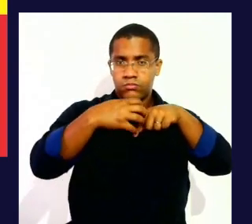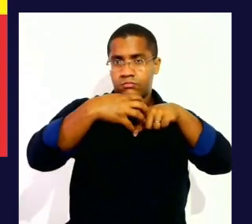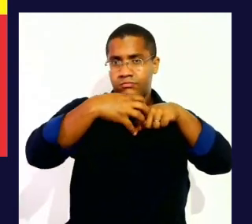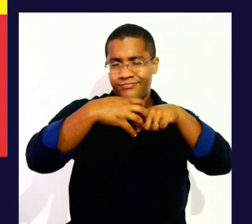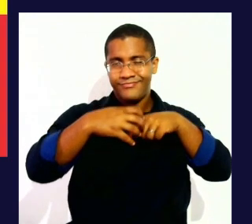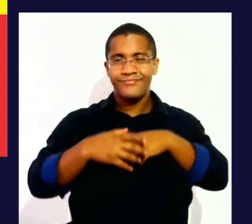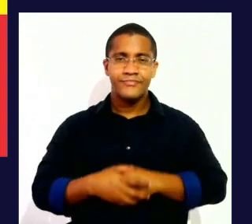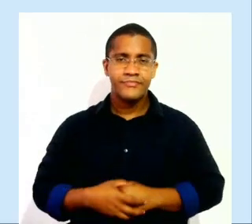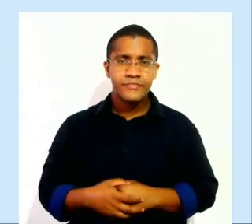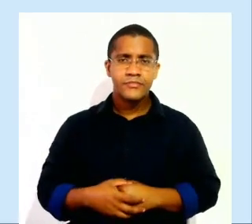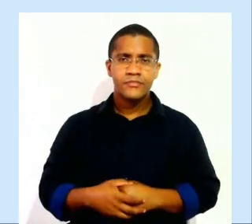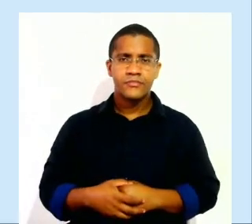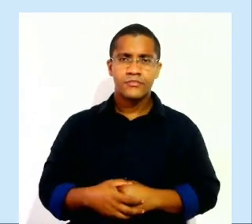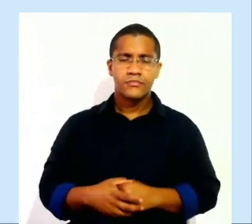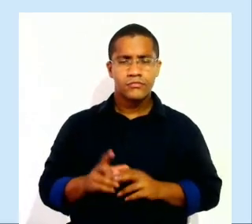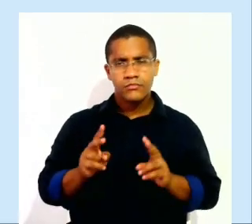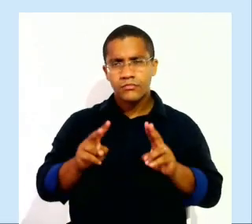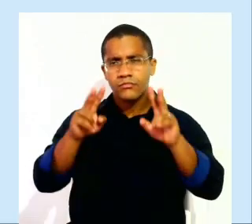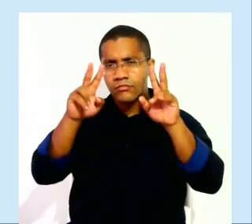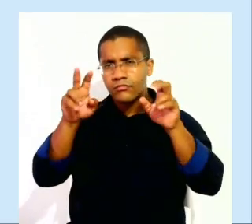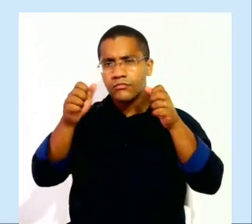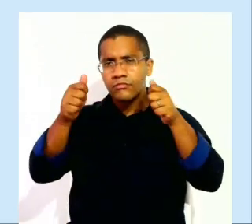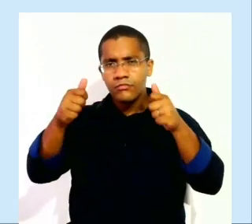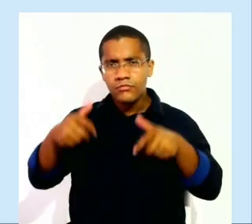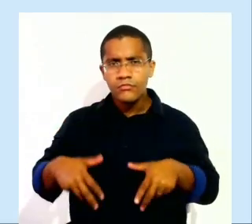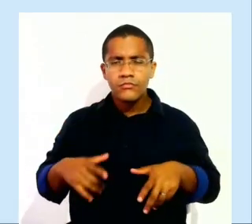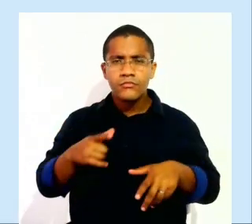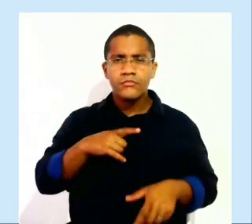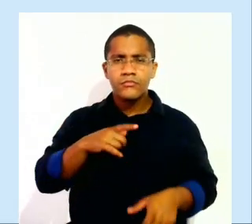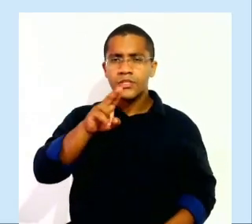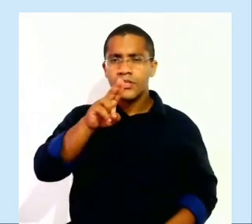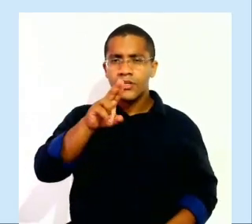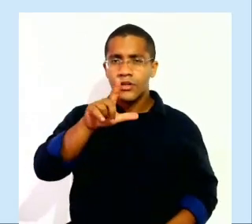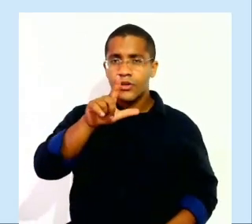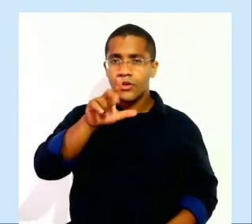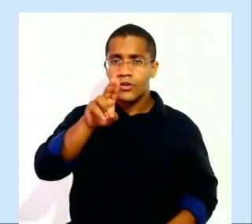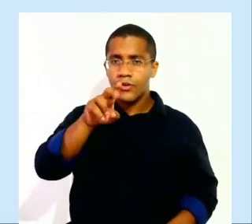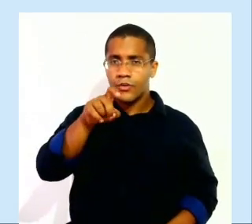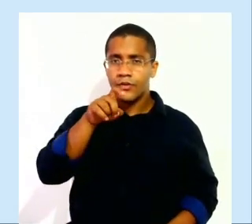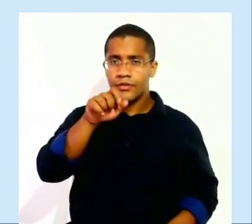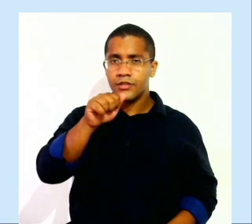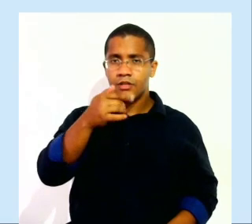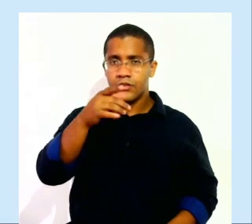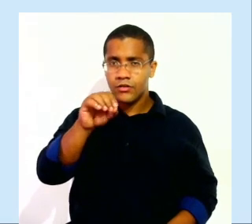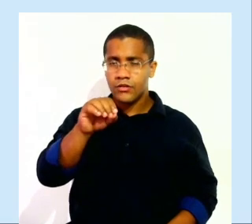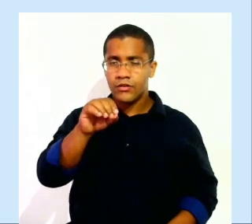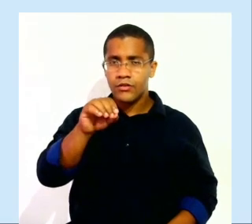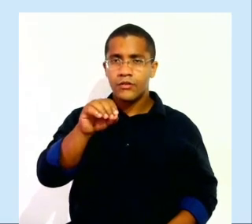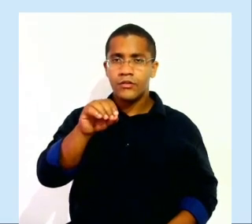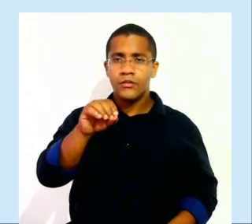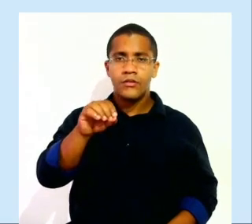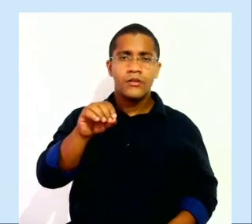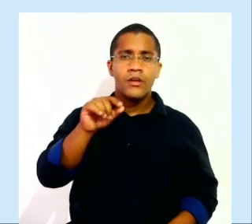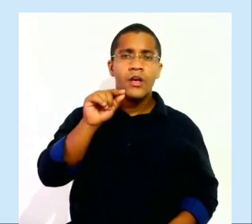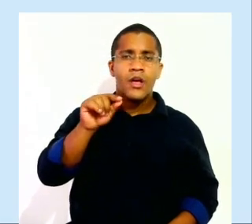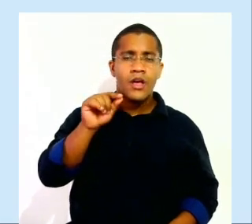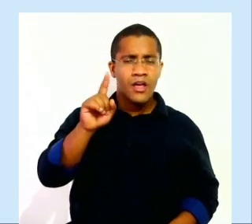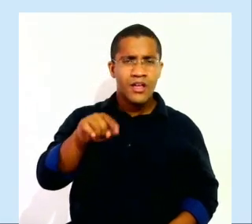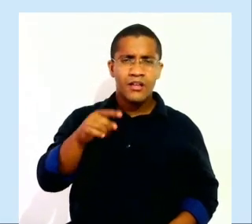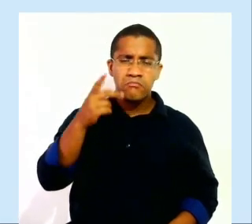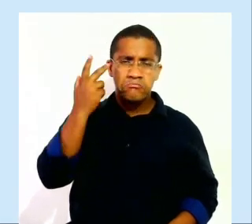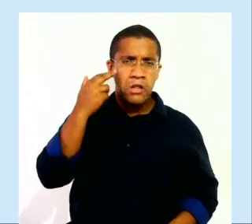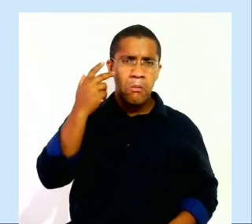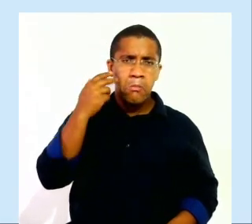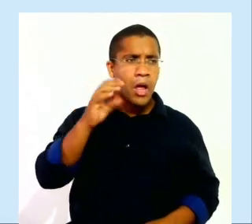do joelho. Continuando falando sobre as lesões articulares. As luxações, elas são